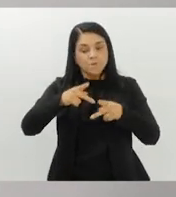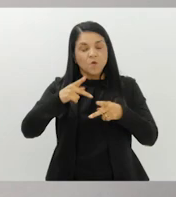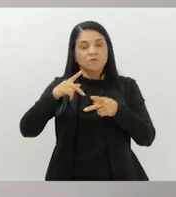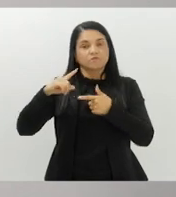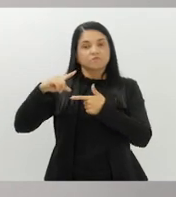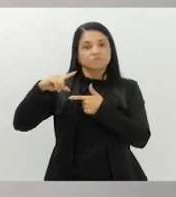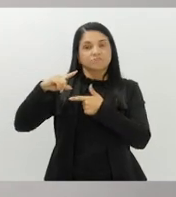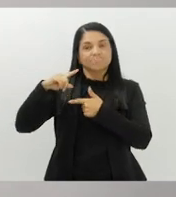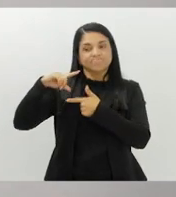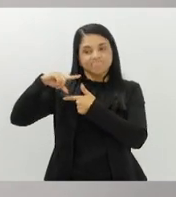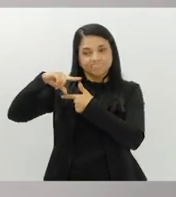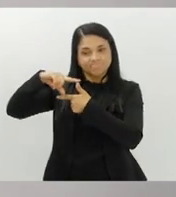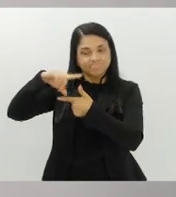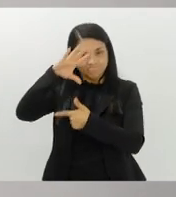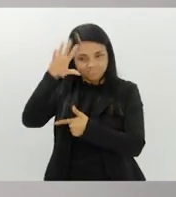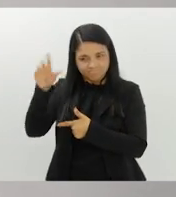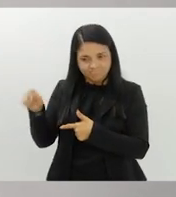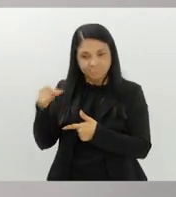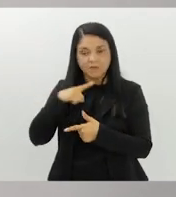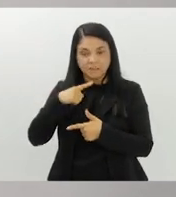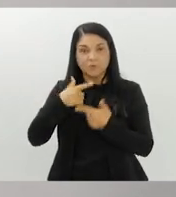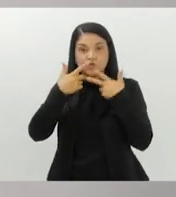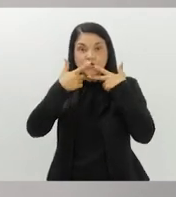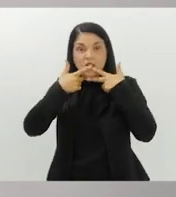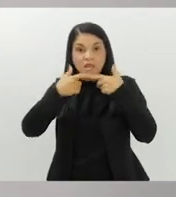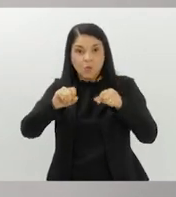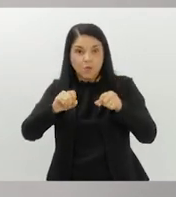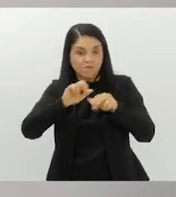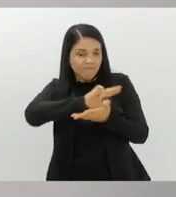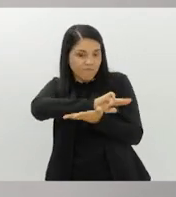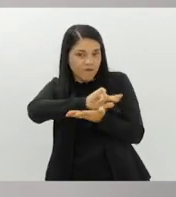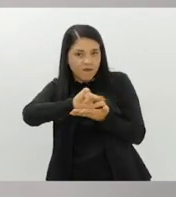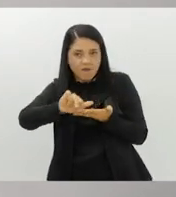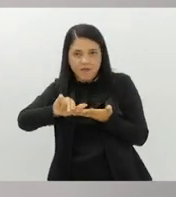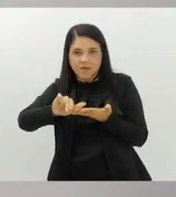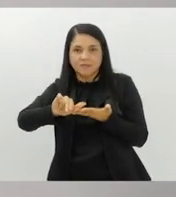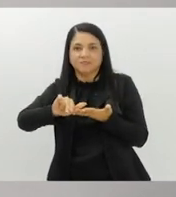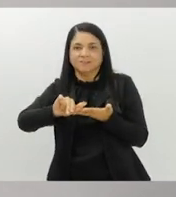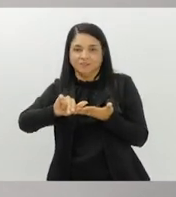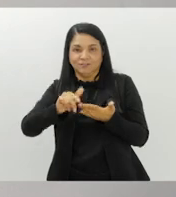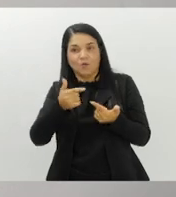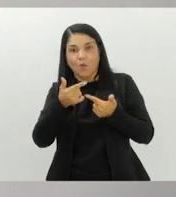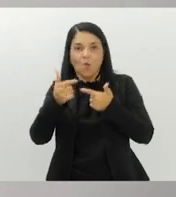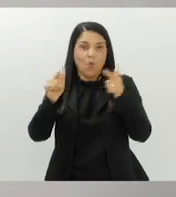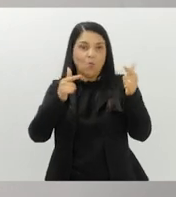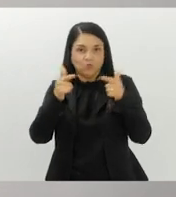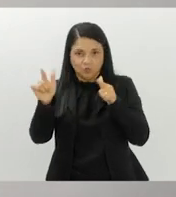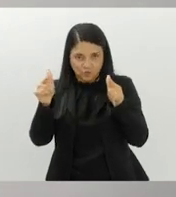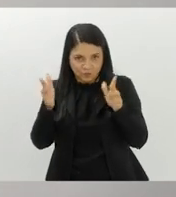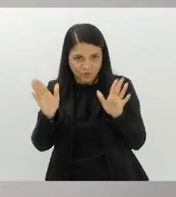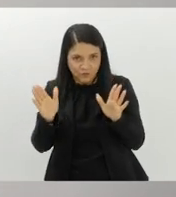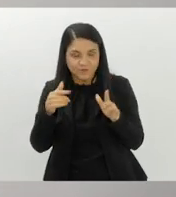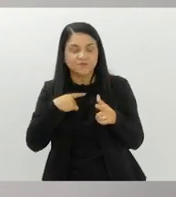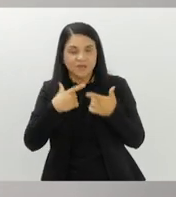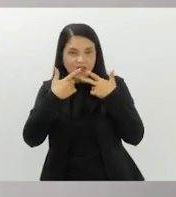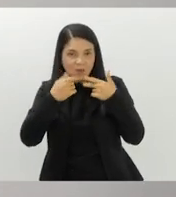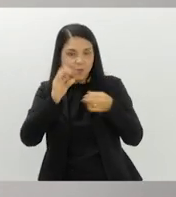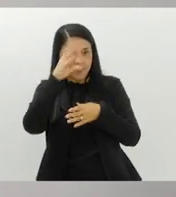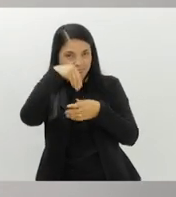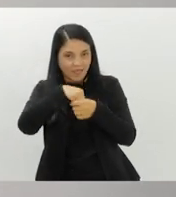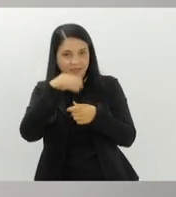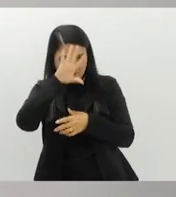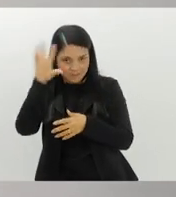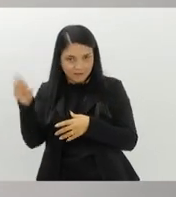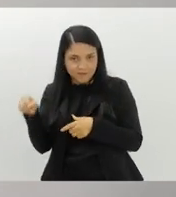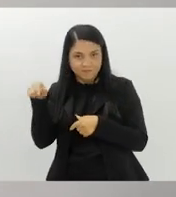gente resguarda várias línguas, né? A gente fala em outros idiomas. E cada casa tem